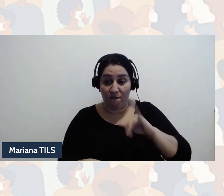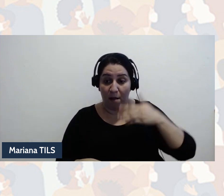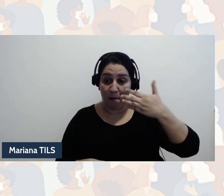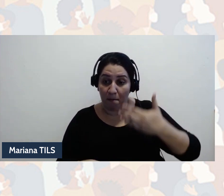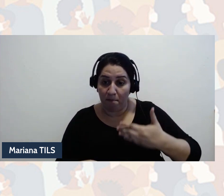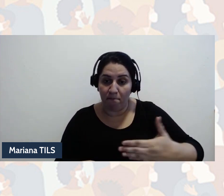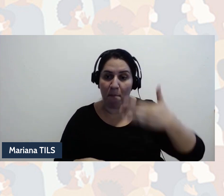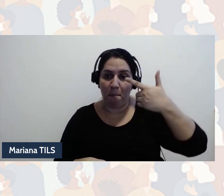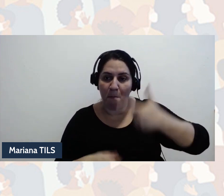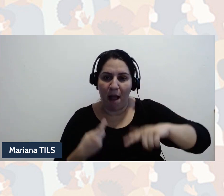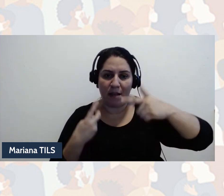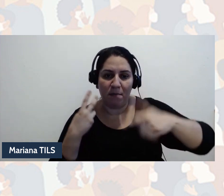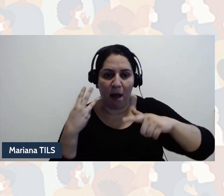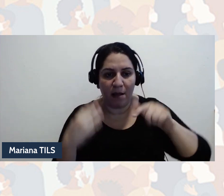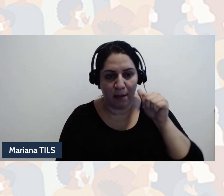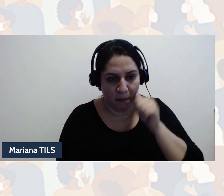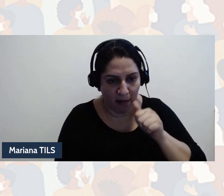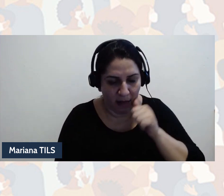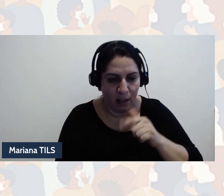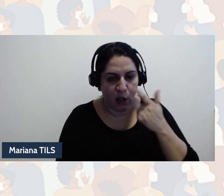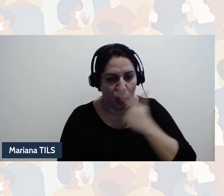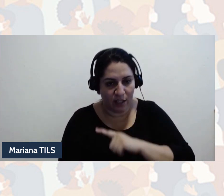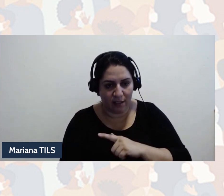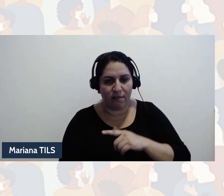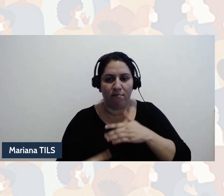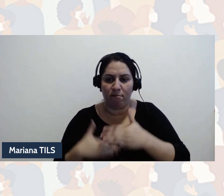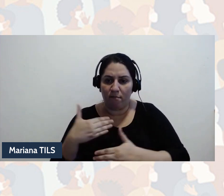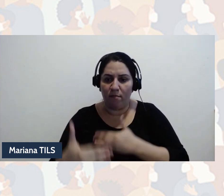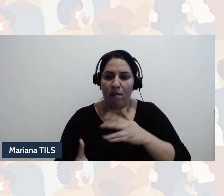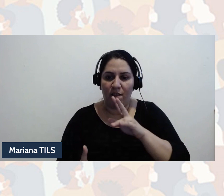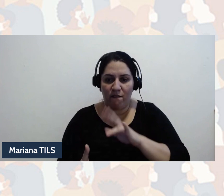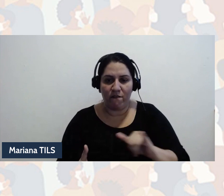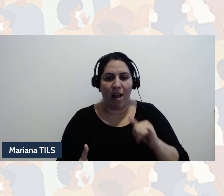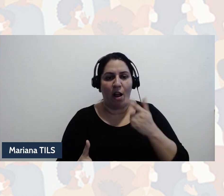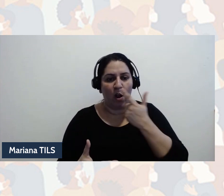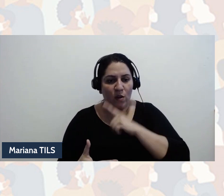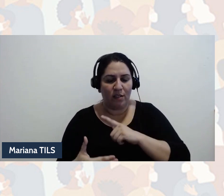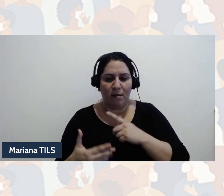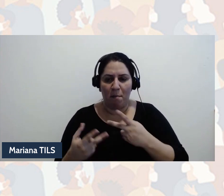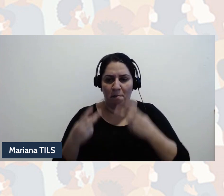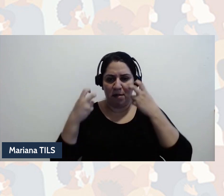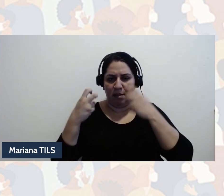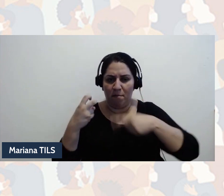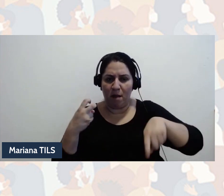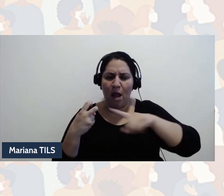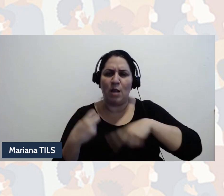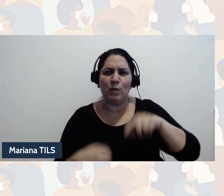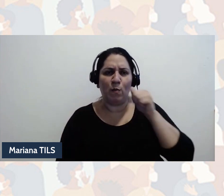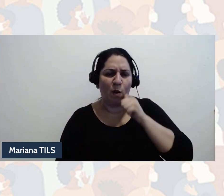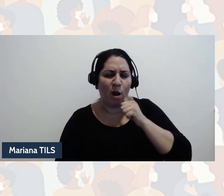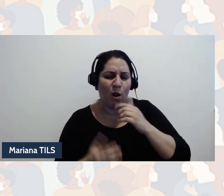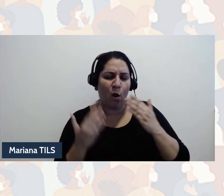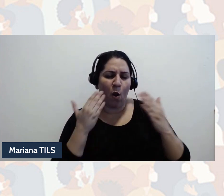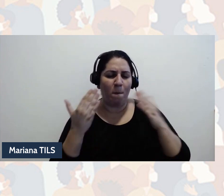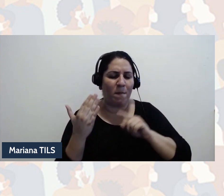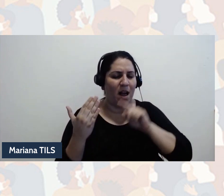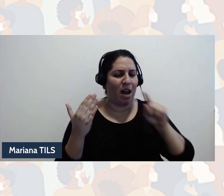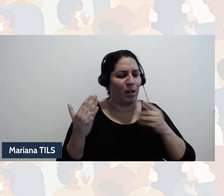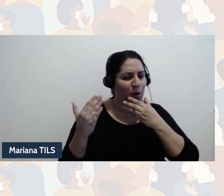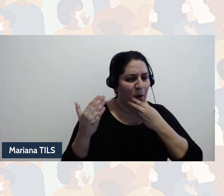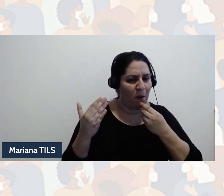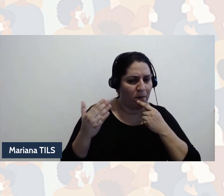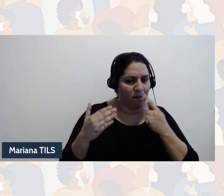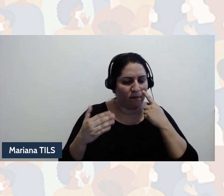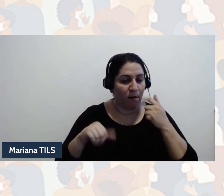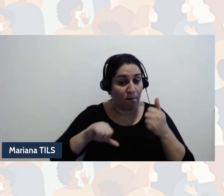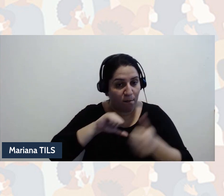pequenas adquiram Ladan e comecem a falar uma língua que expressa as percepções das mulheres em vez daquelas dos homens, a realidade começará a